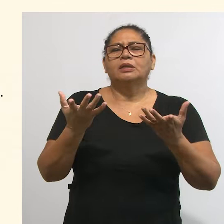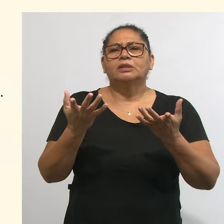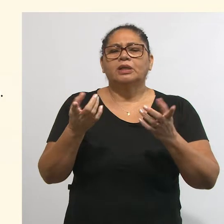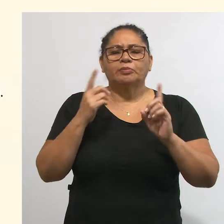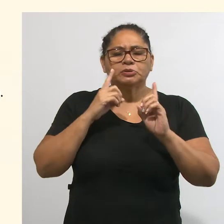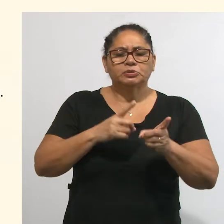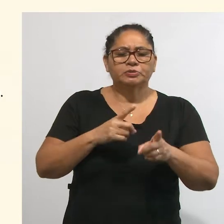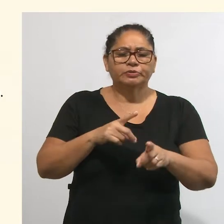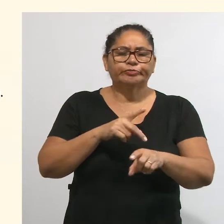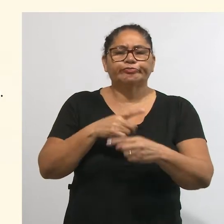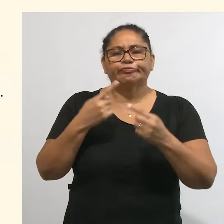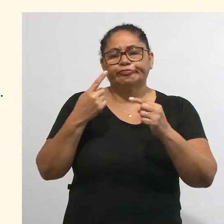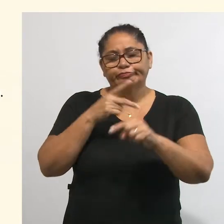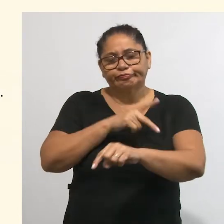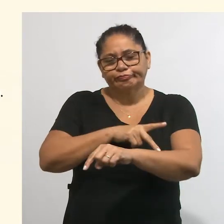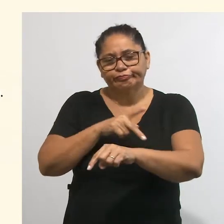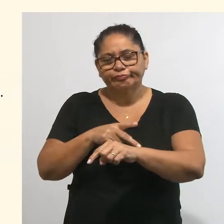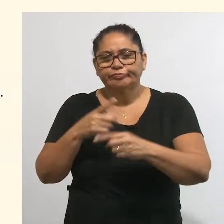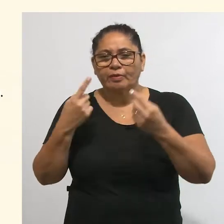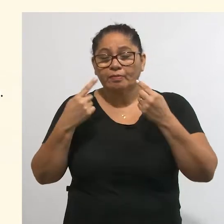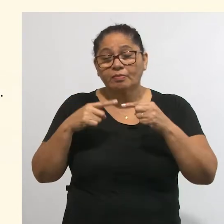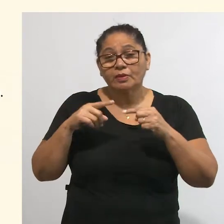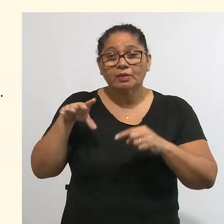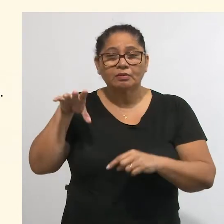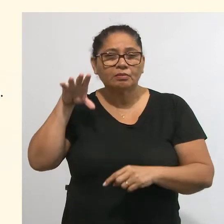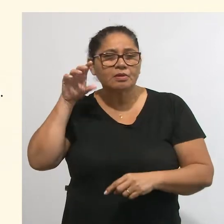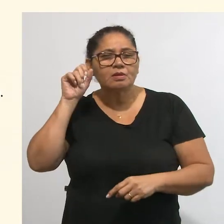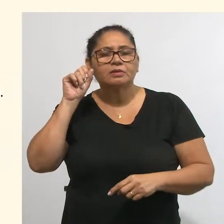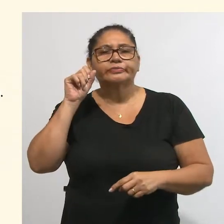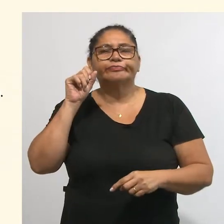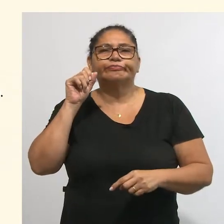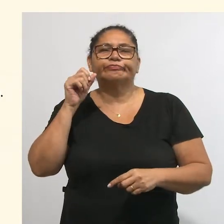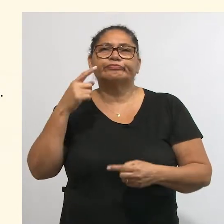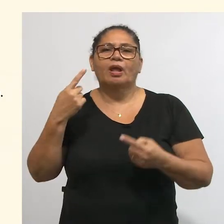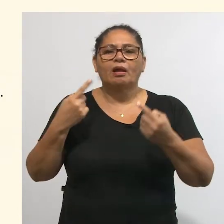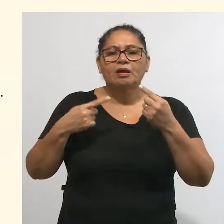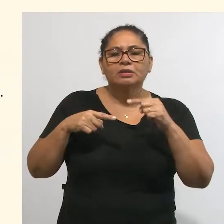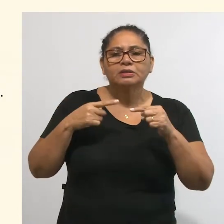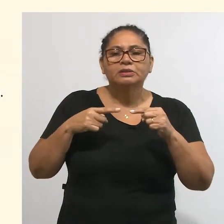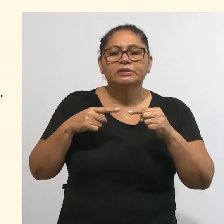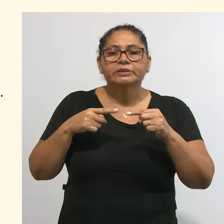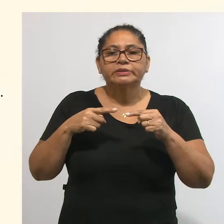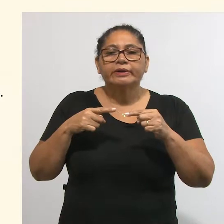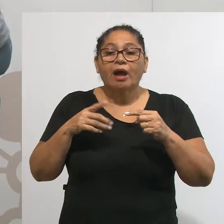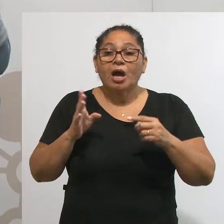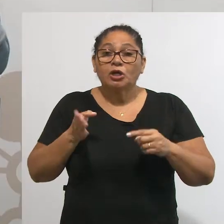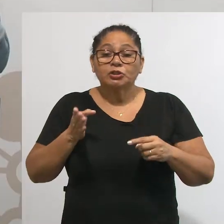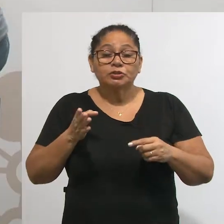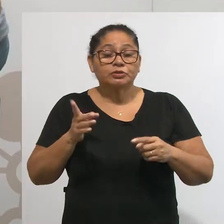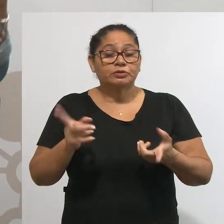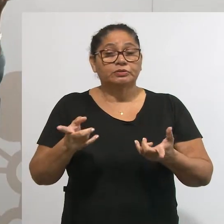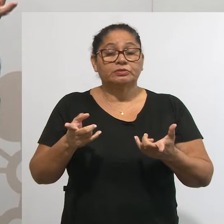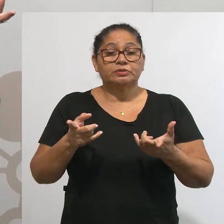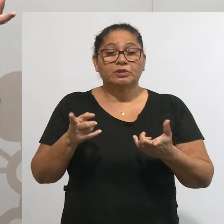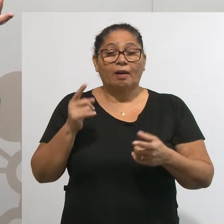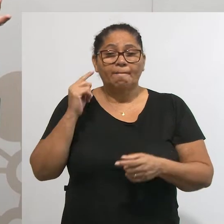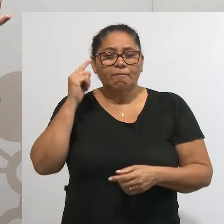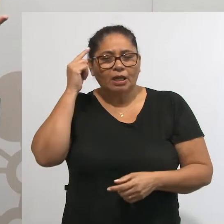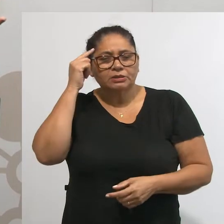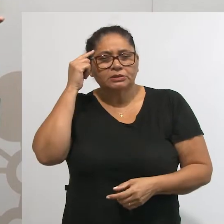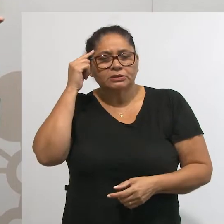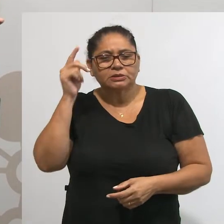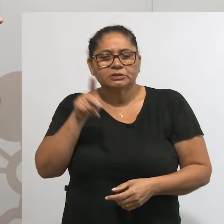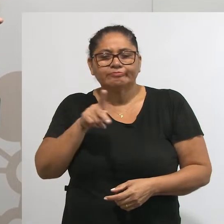denominado pedagogia crítica. Então, quando a gente ouve falar nesse termo pedagogia crítica, a gente já faz alusão